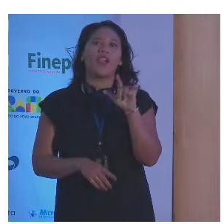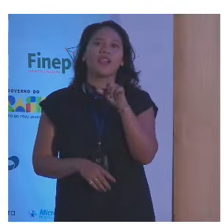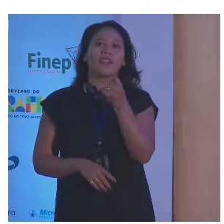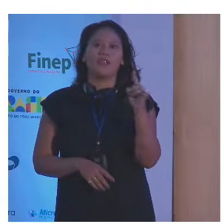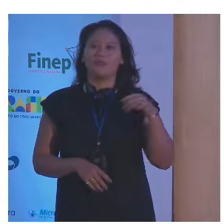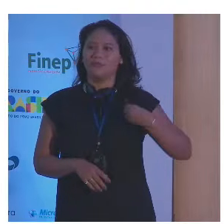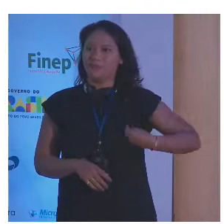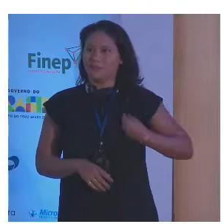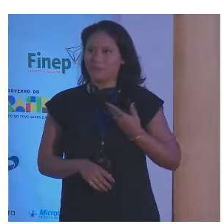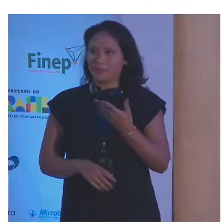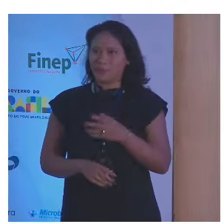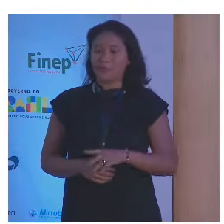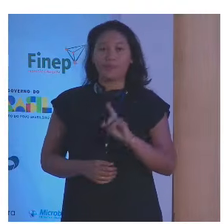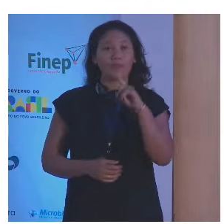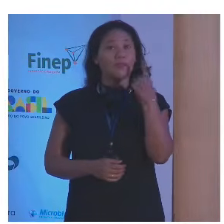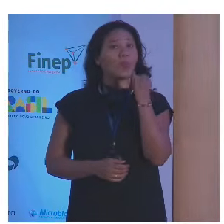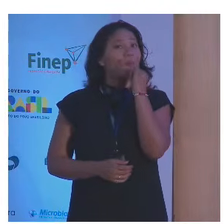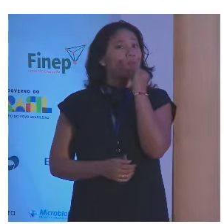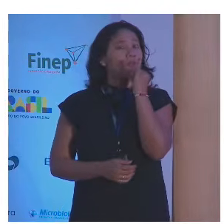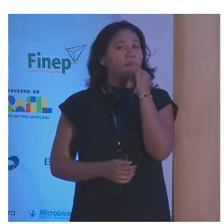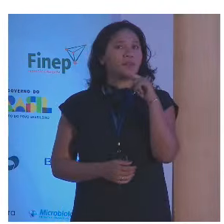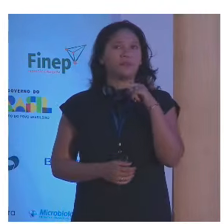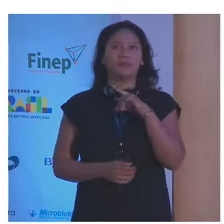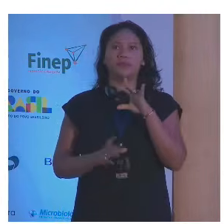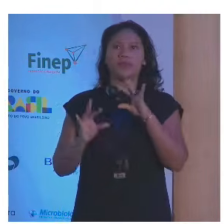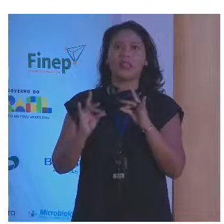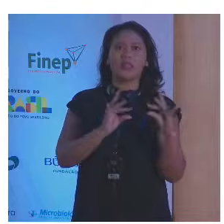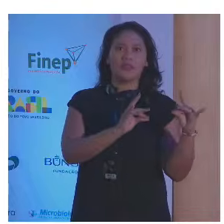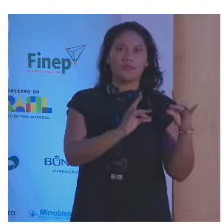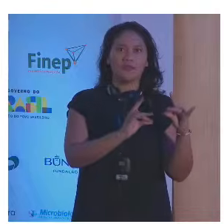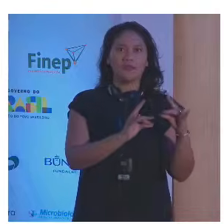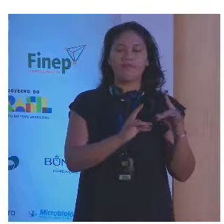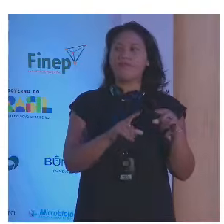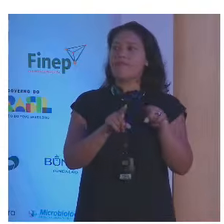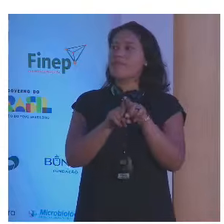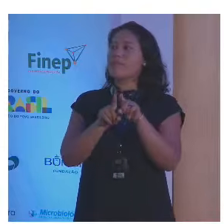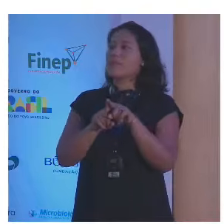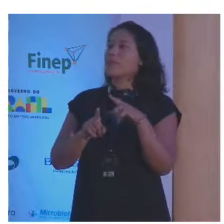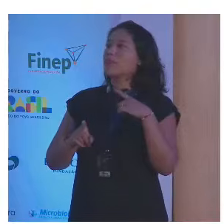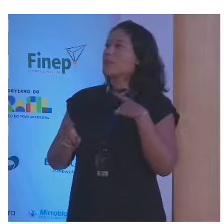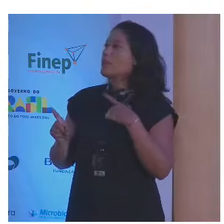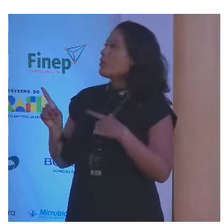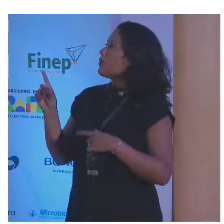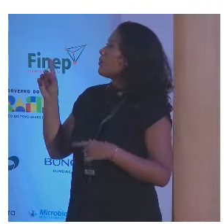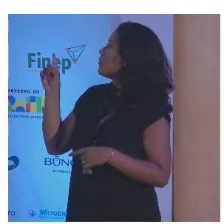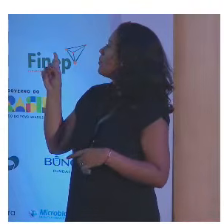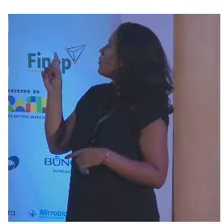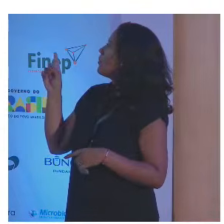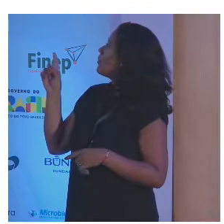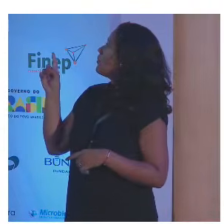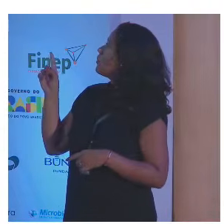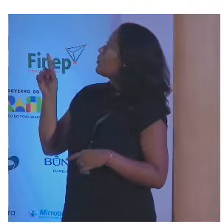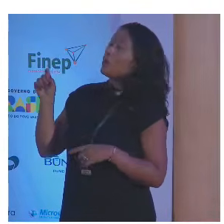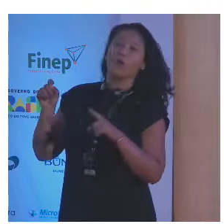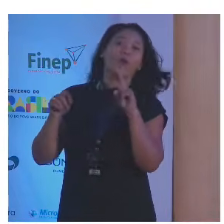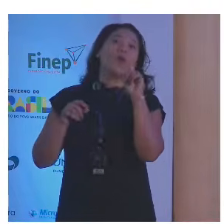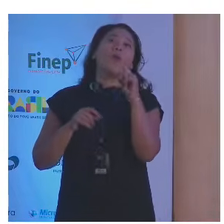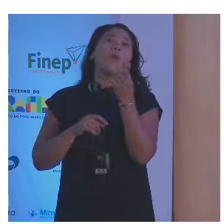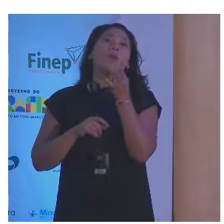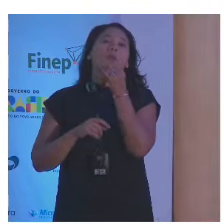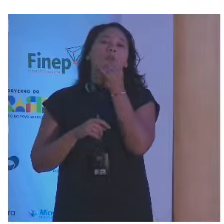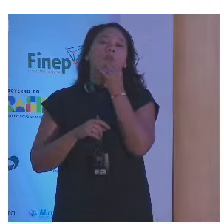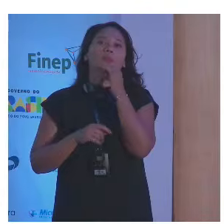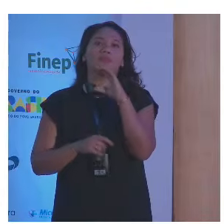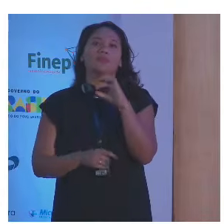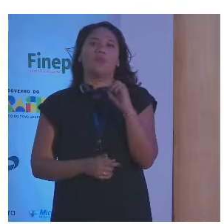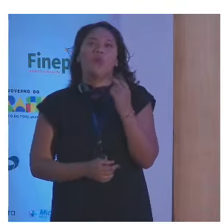ali, né, a gente, por exemplo, dessa lama que sai do Amazonas, a gente viu que tem uma concentração, por exemplo, de